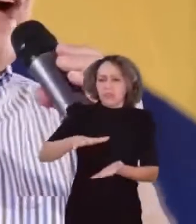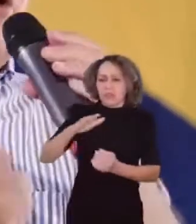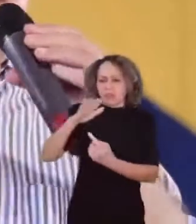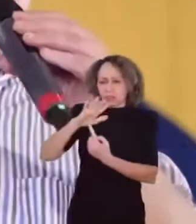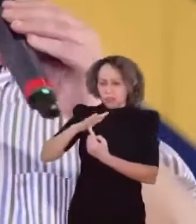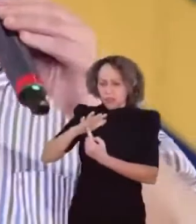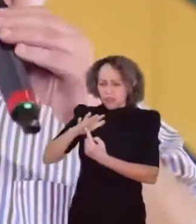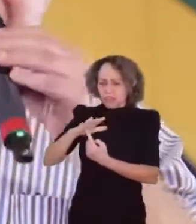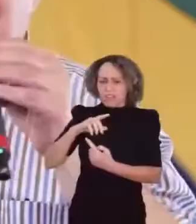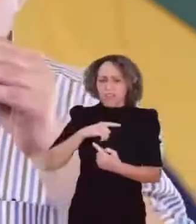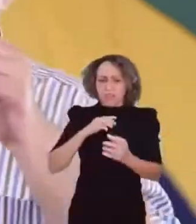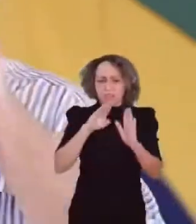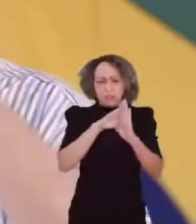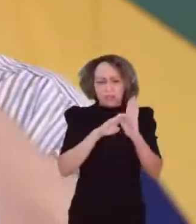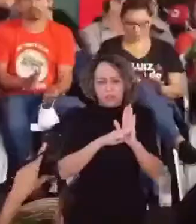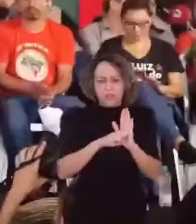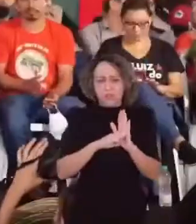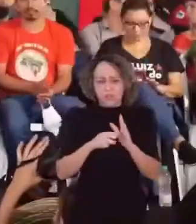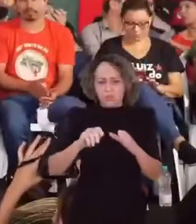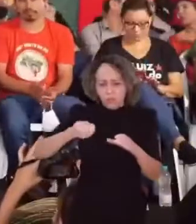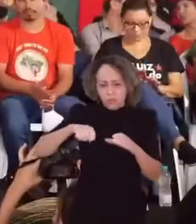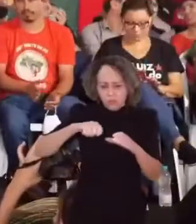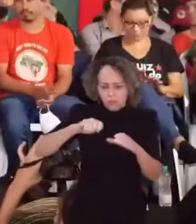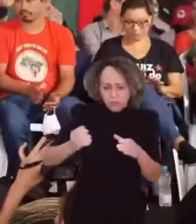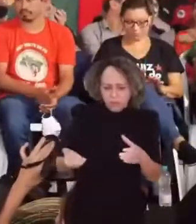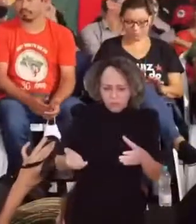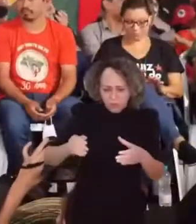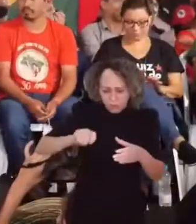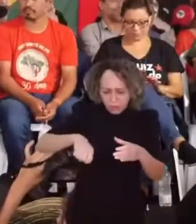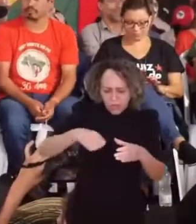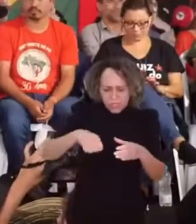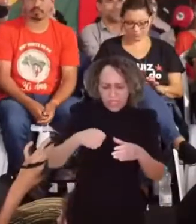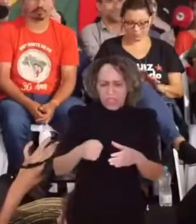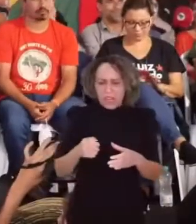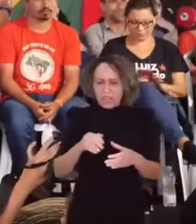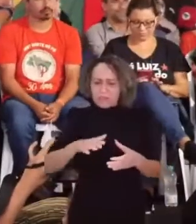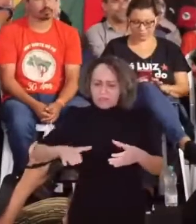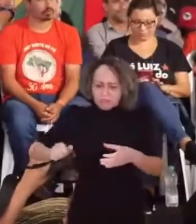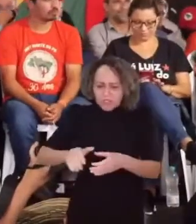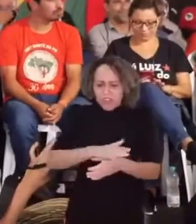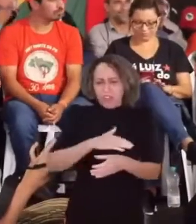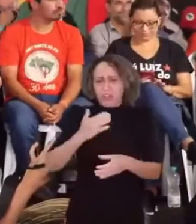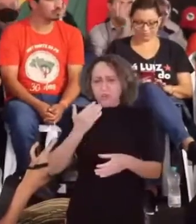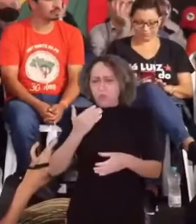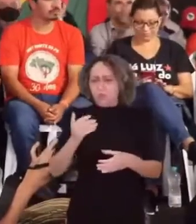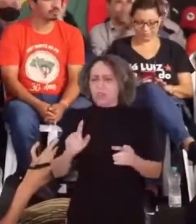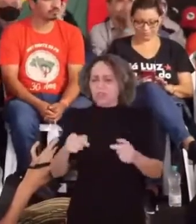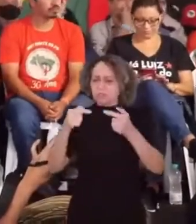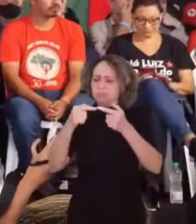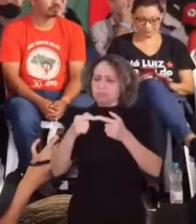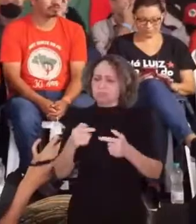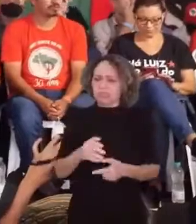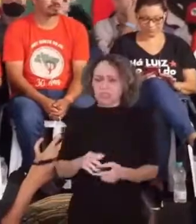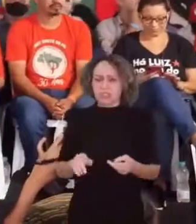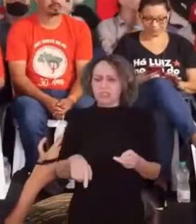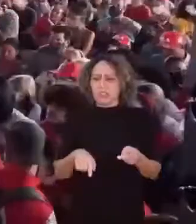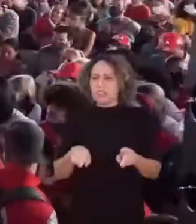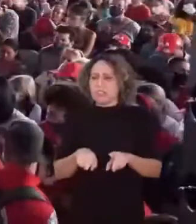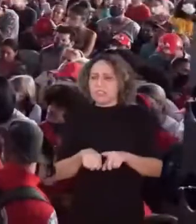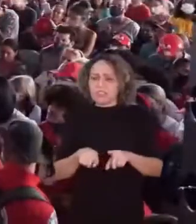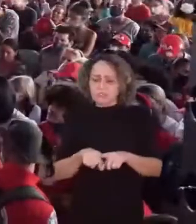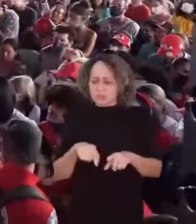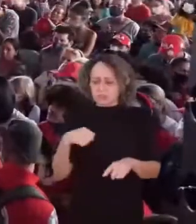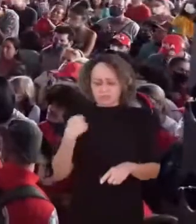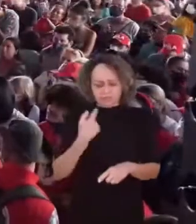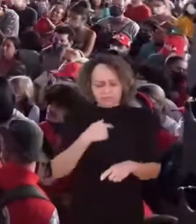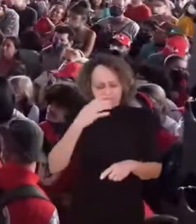Fundo de Aval, fazendo valorizar e avançar, sem a menor sombra de dúvida, o